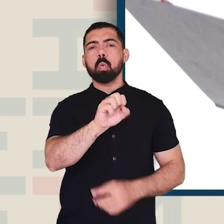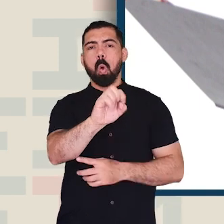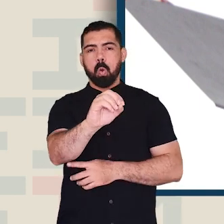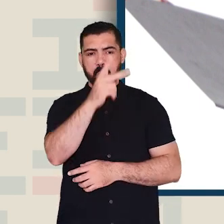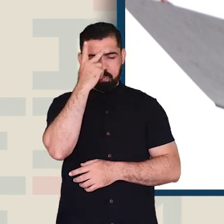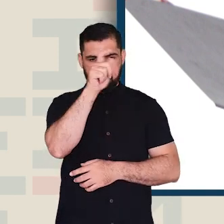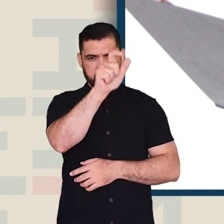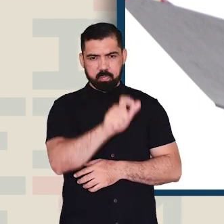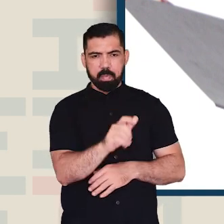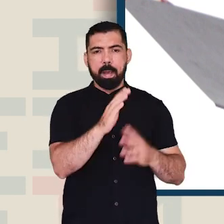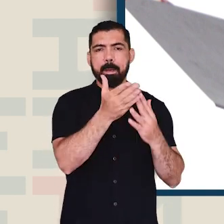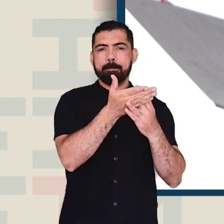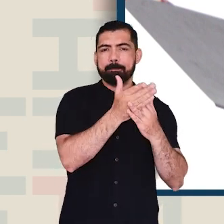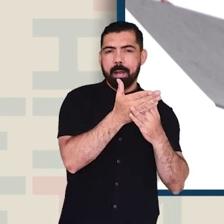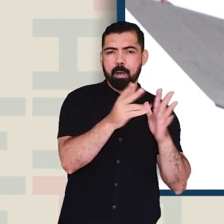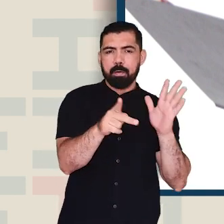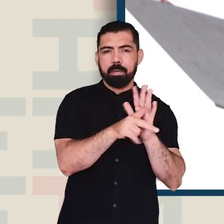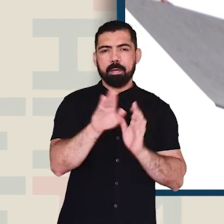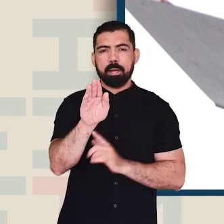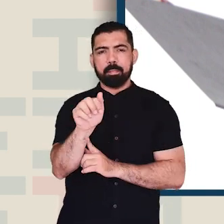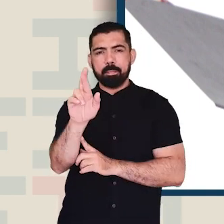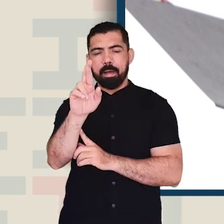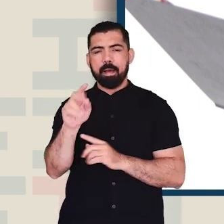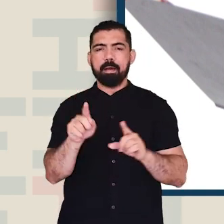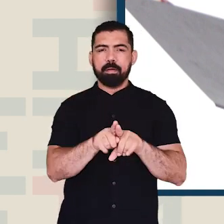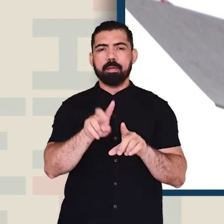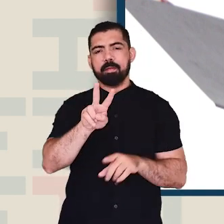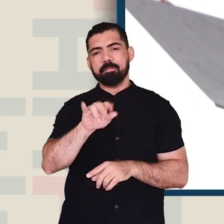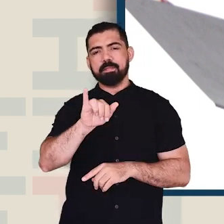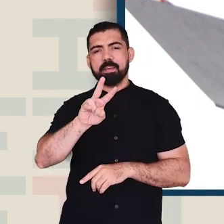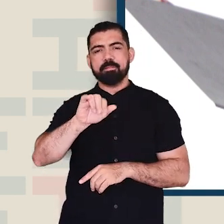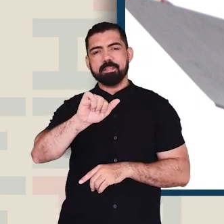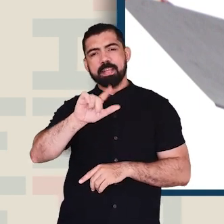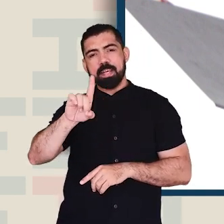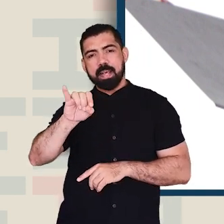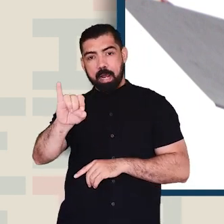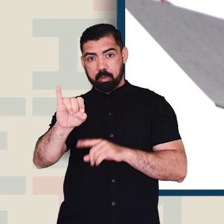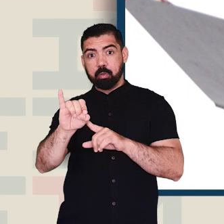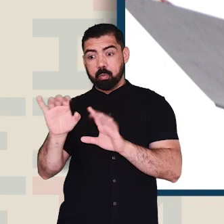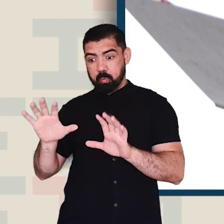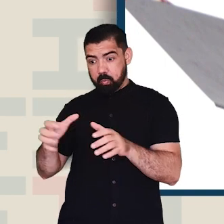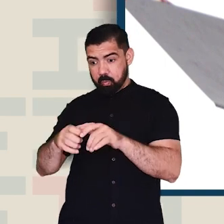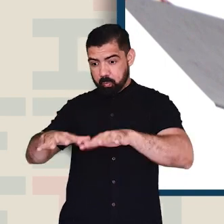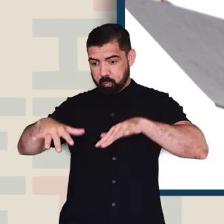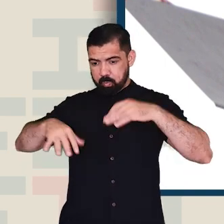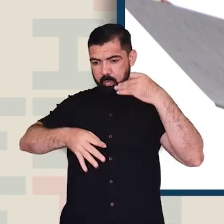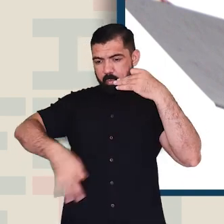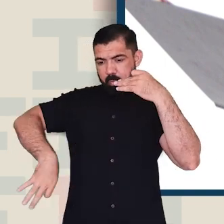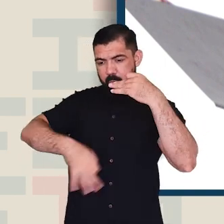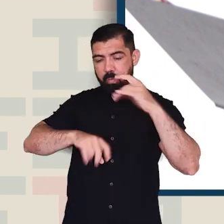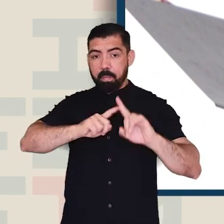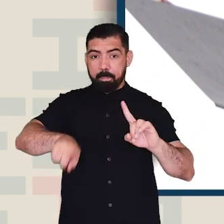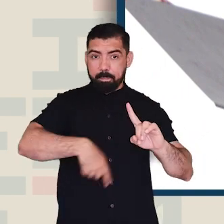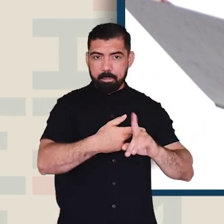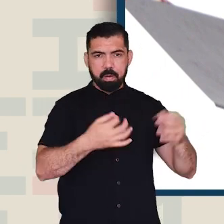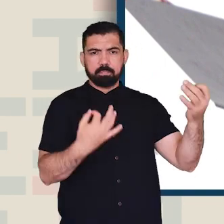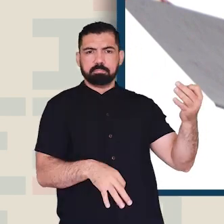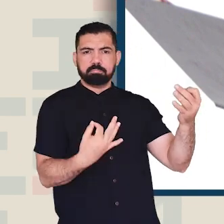no estilo barroco do Bach, do Vivaldi, com a orquestra acompanhando e com técnicas, novas técnicas